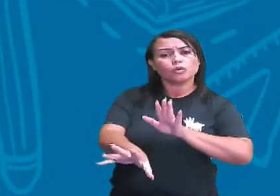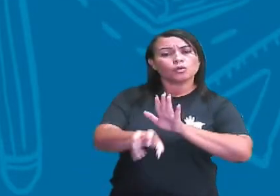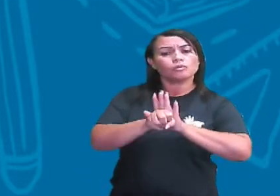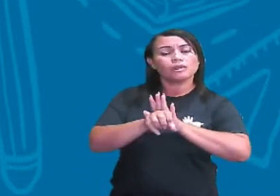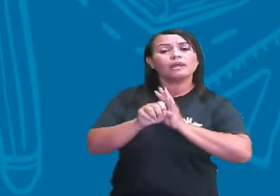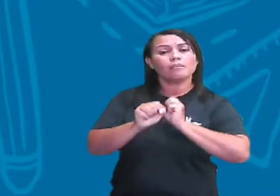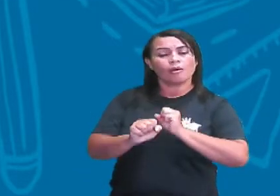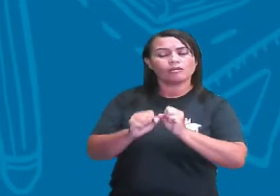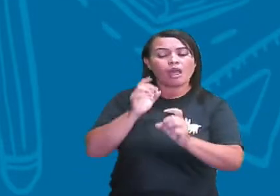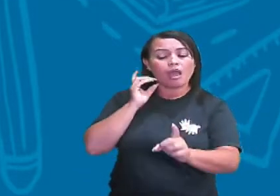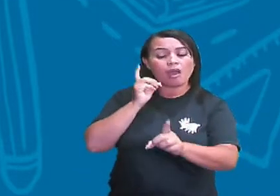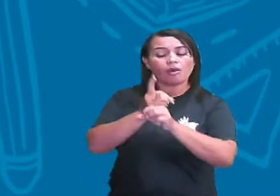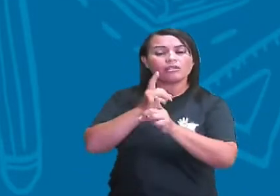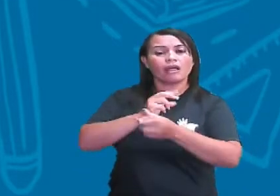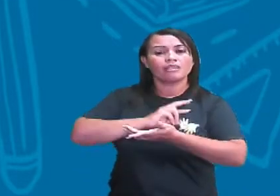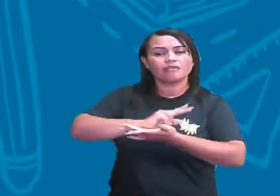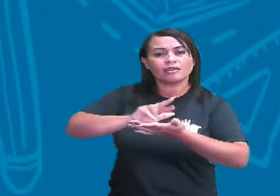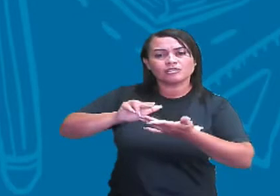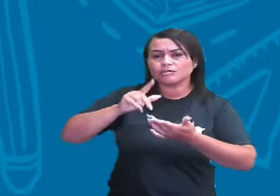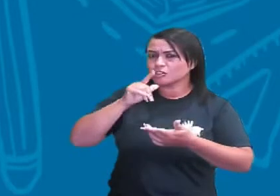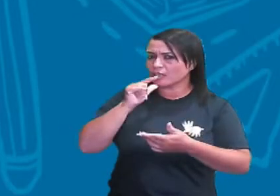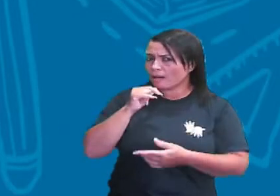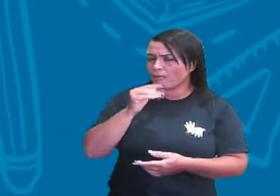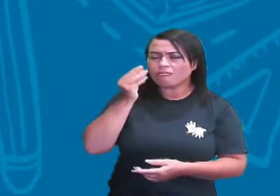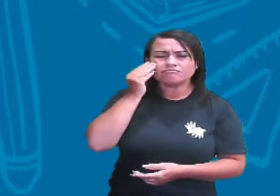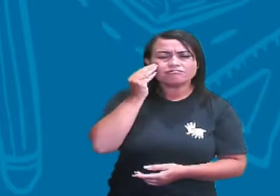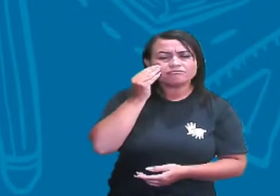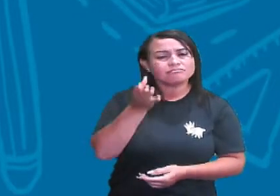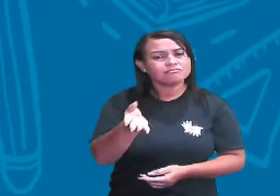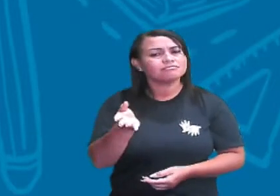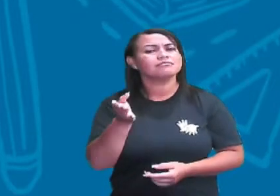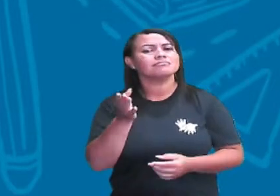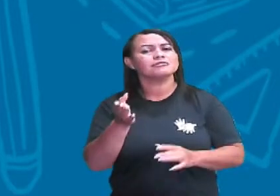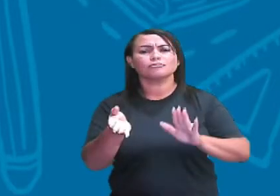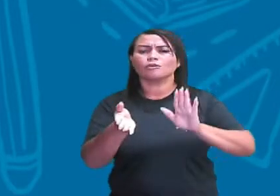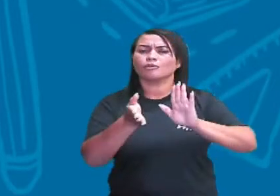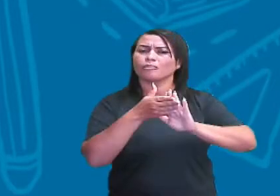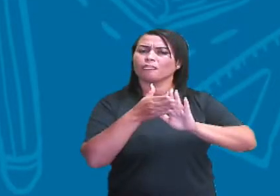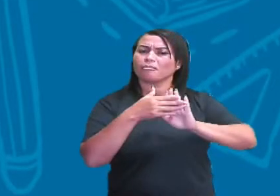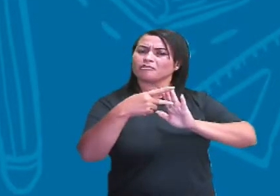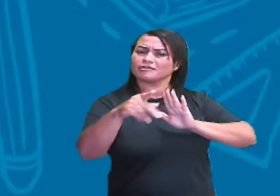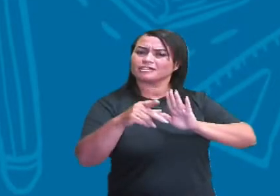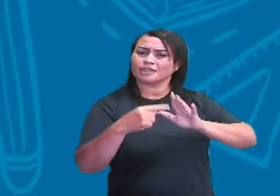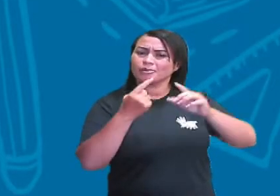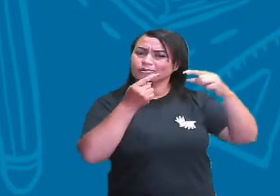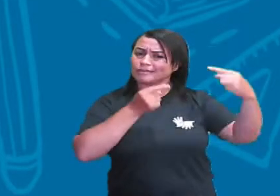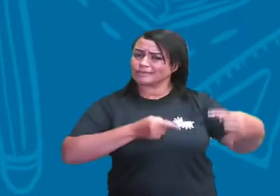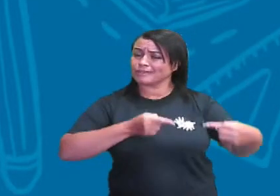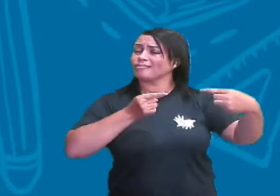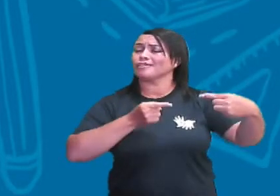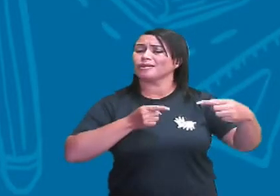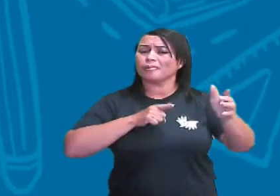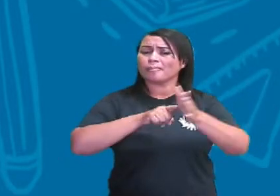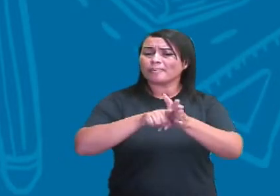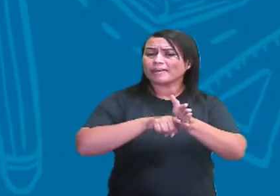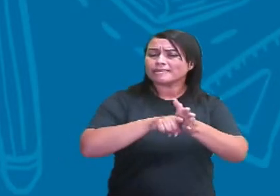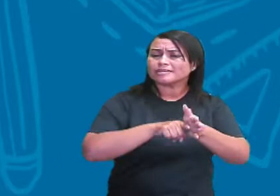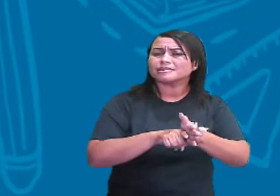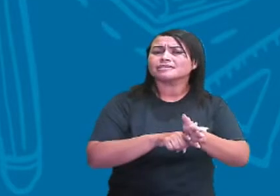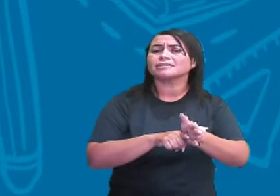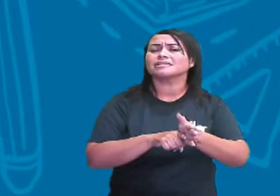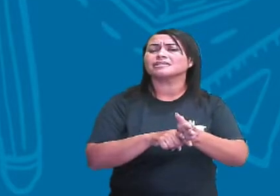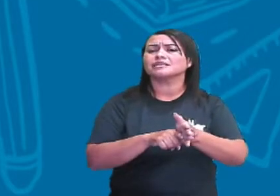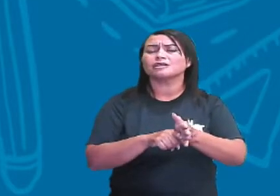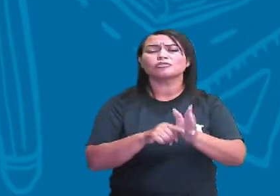água que existem. Então, faz aí, eu te proponho esse desafio. Pesquisa um pouco mais sobre os tipos de água, vai ser